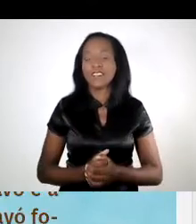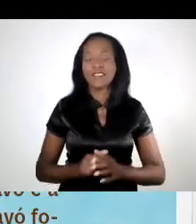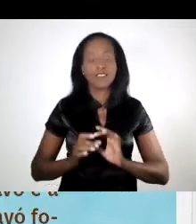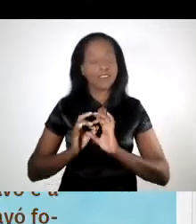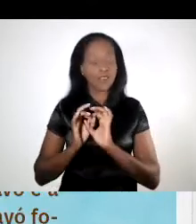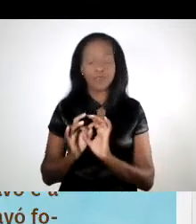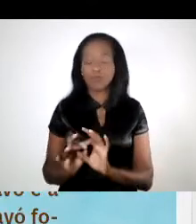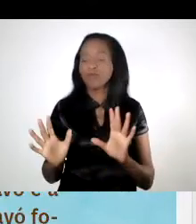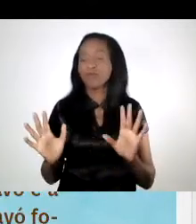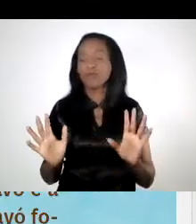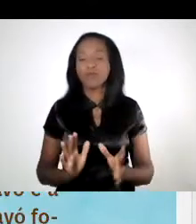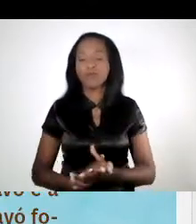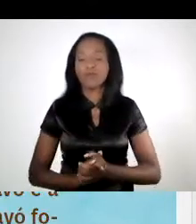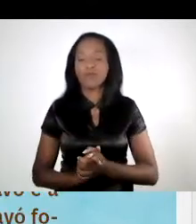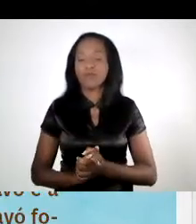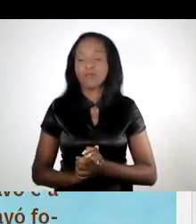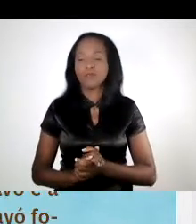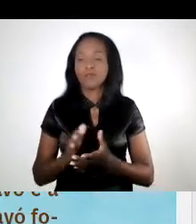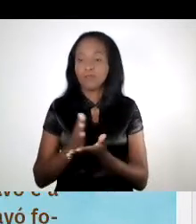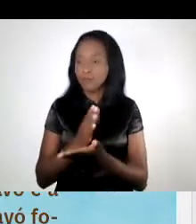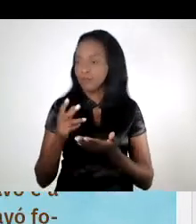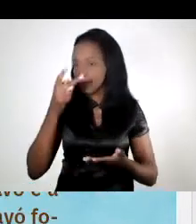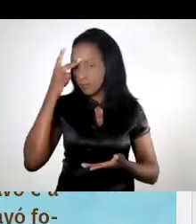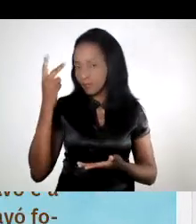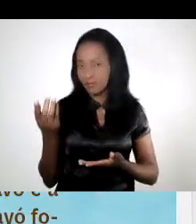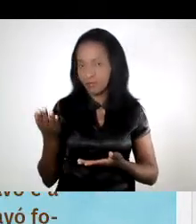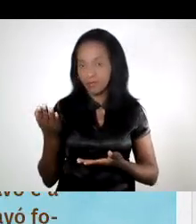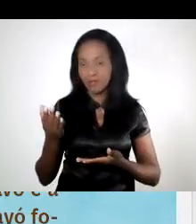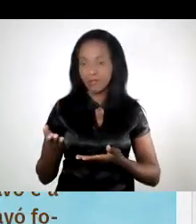vontade. Alguém?